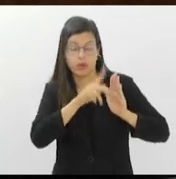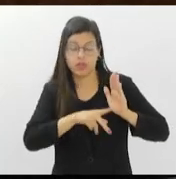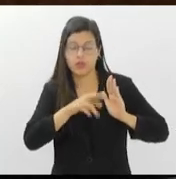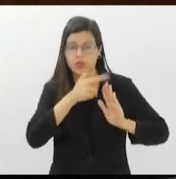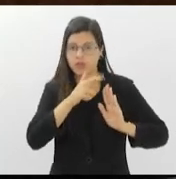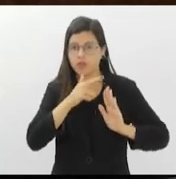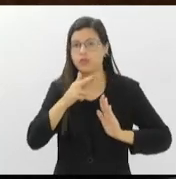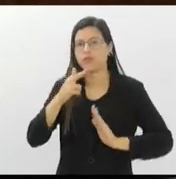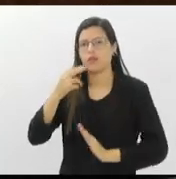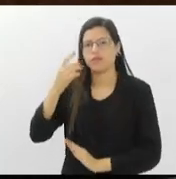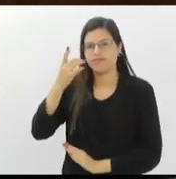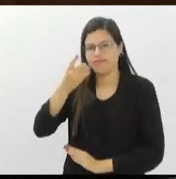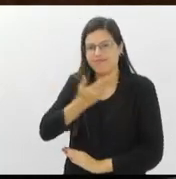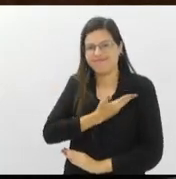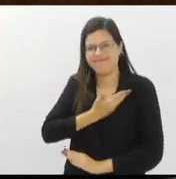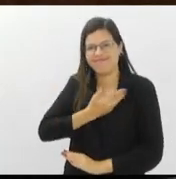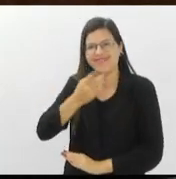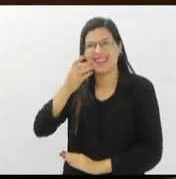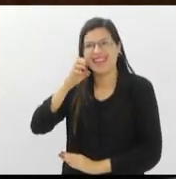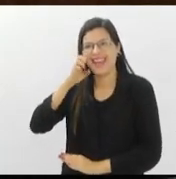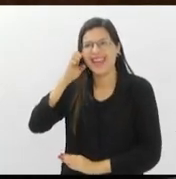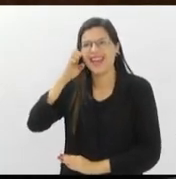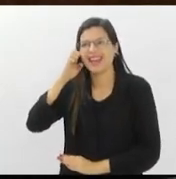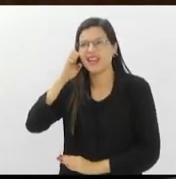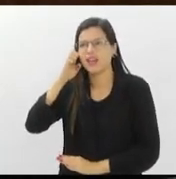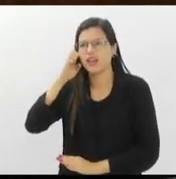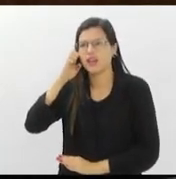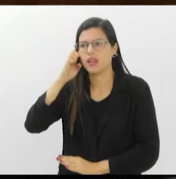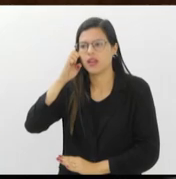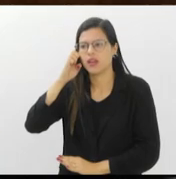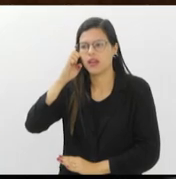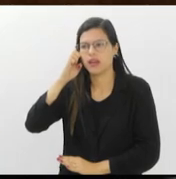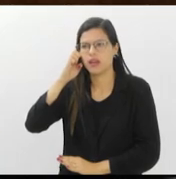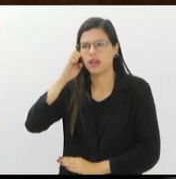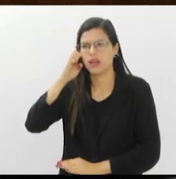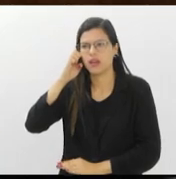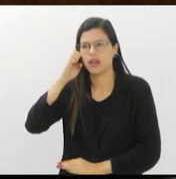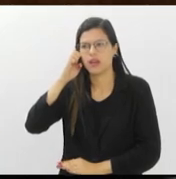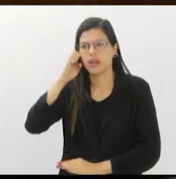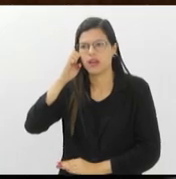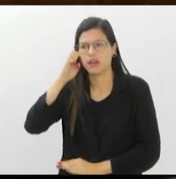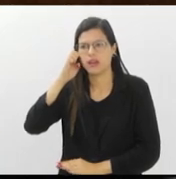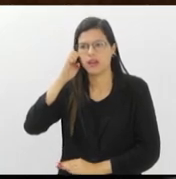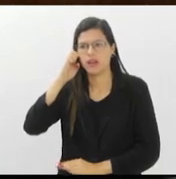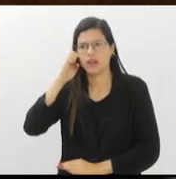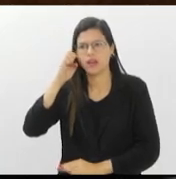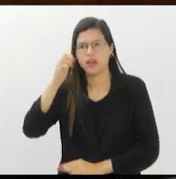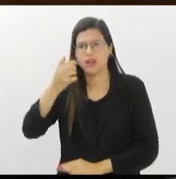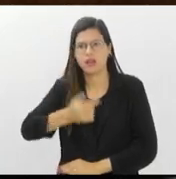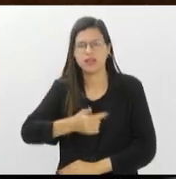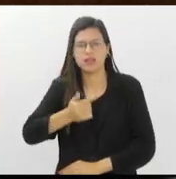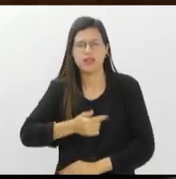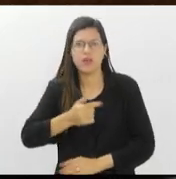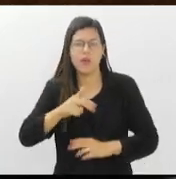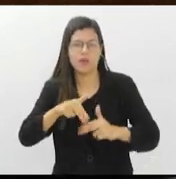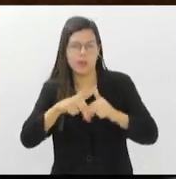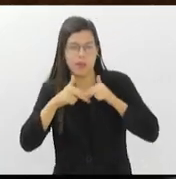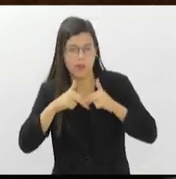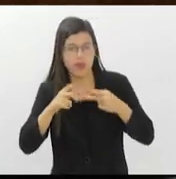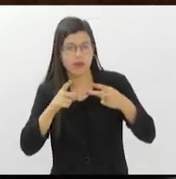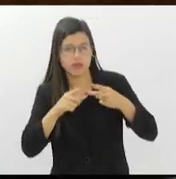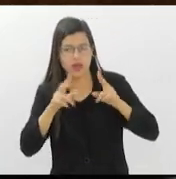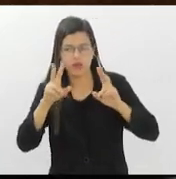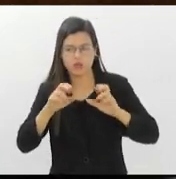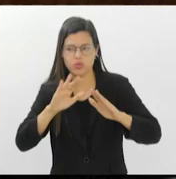mais charmosa e misteriosa no seu novo visual. Segundo, por causa da questão dos quilombos, que é um assunto que eu